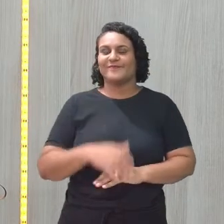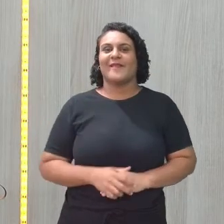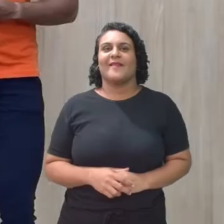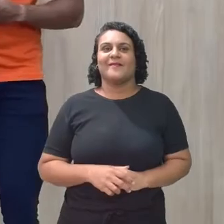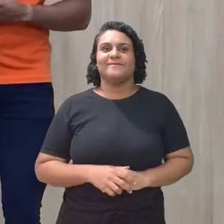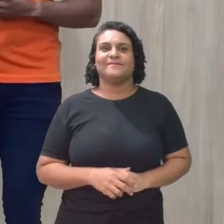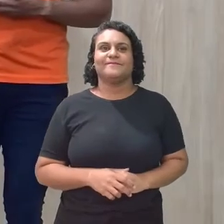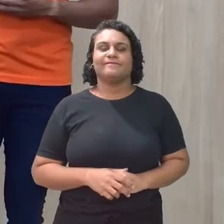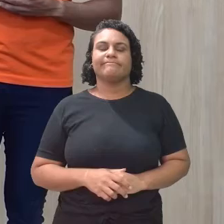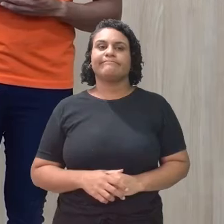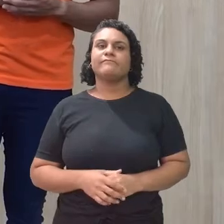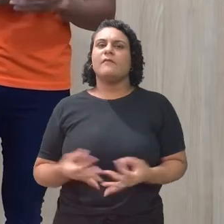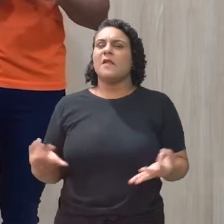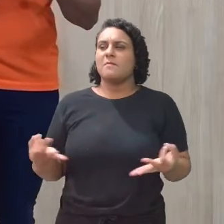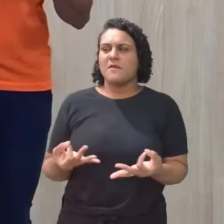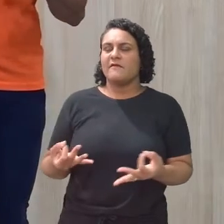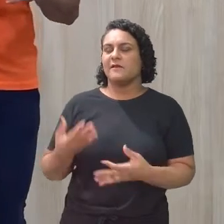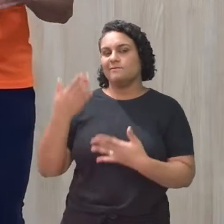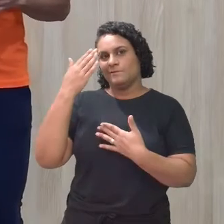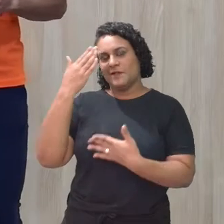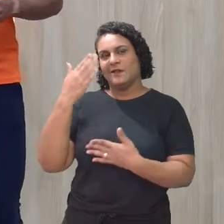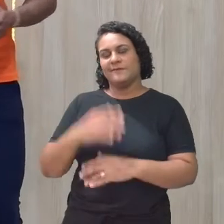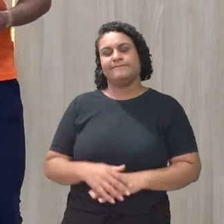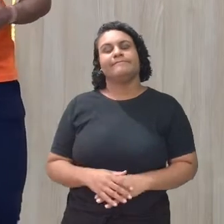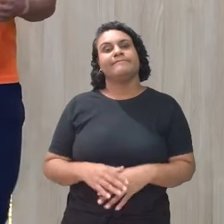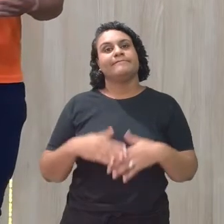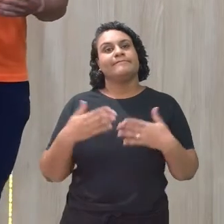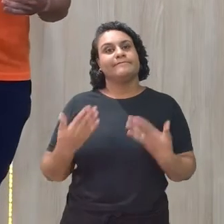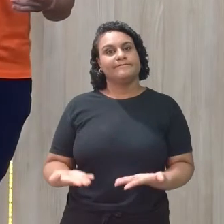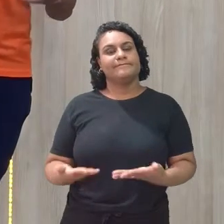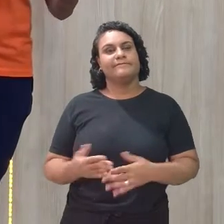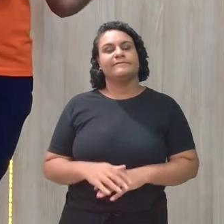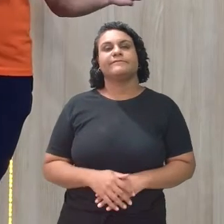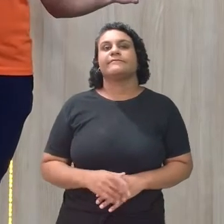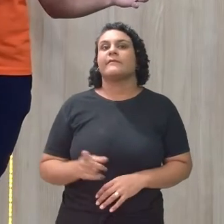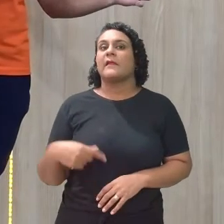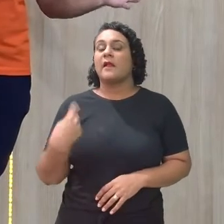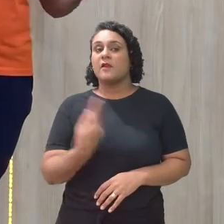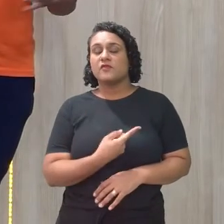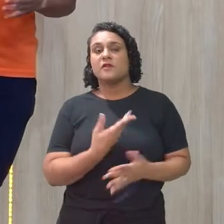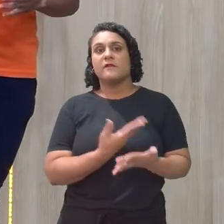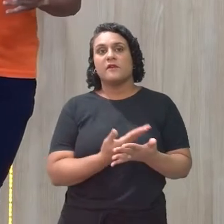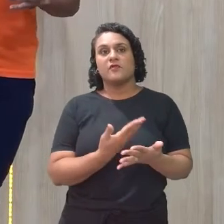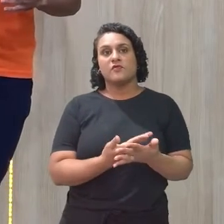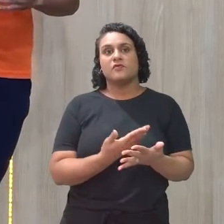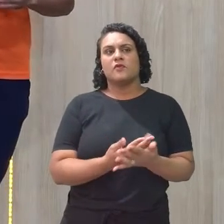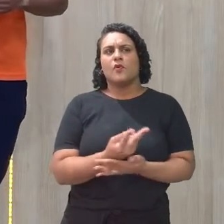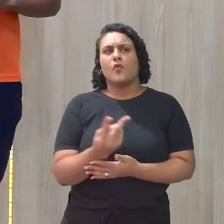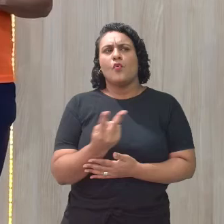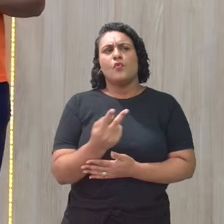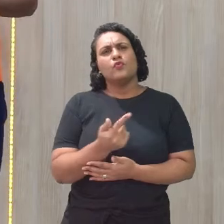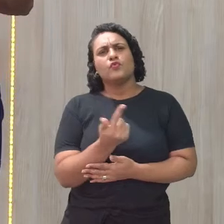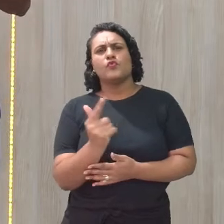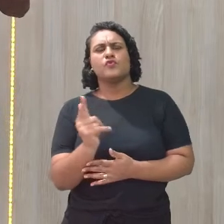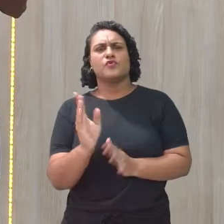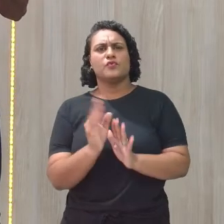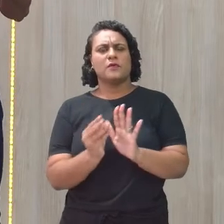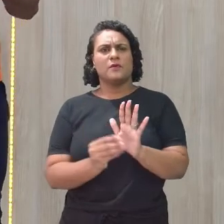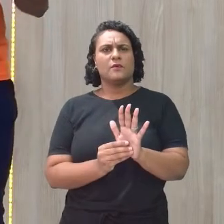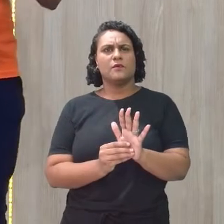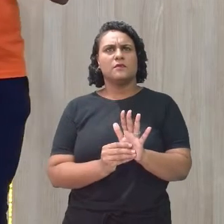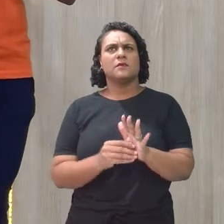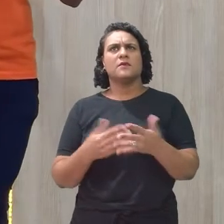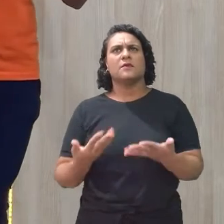Pedro. Perfeito, Tiago. Como eu falei, né? A gente estava estudando razão e proporção, e quando a gente dizia